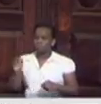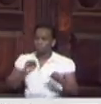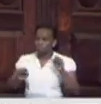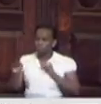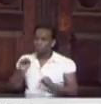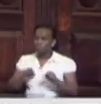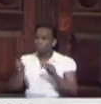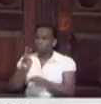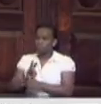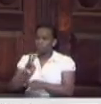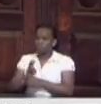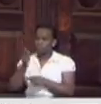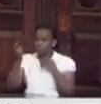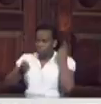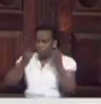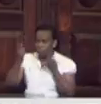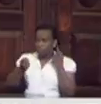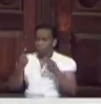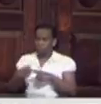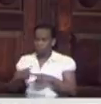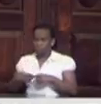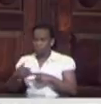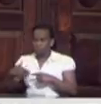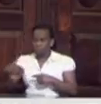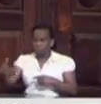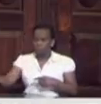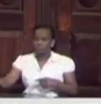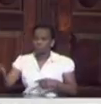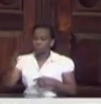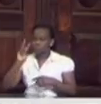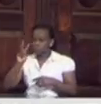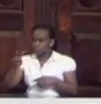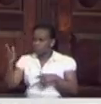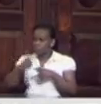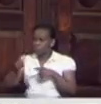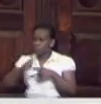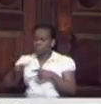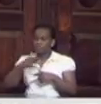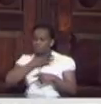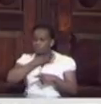expectativa muito preocupante à medida em que o cenário de crise, não